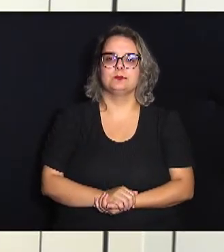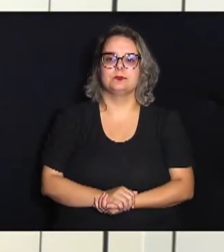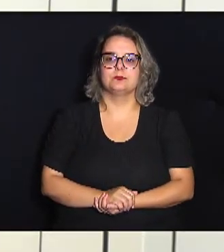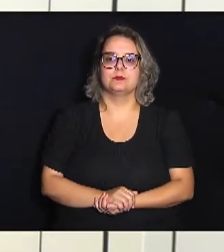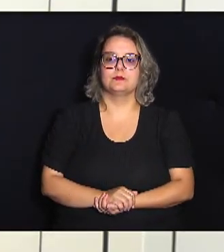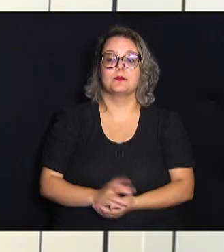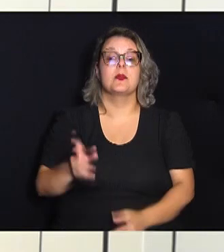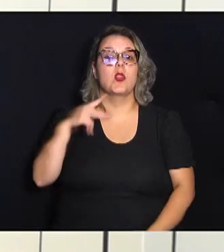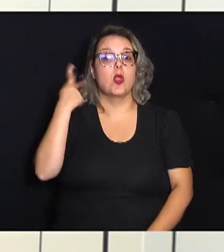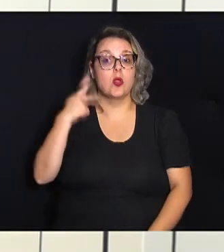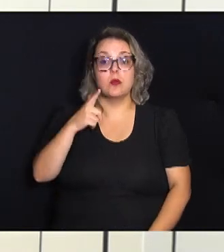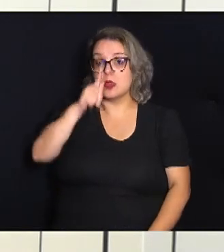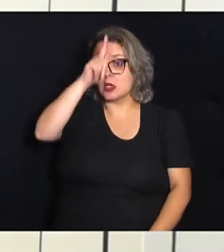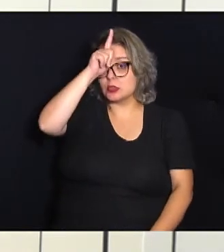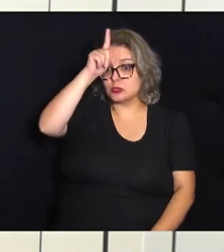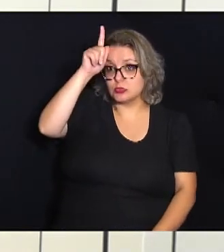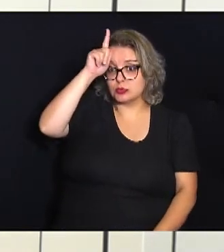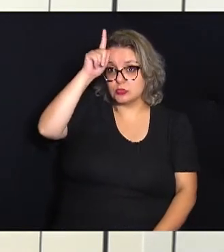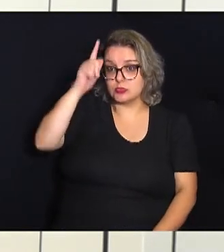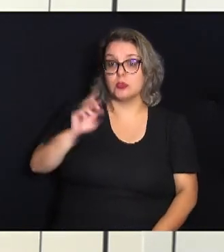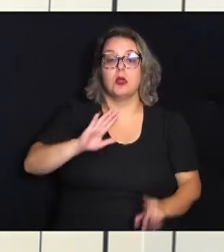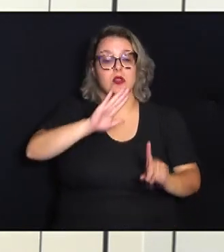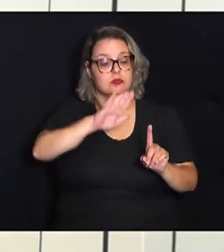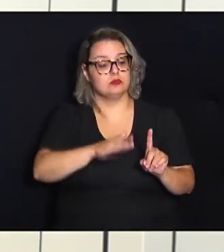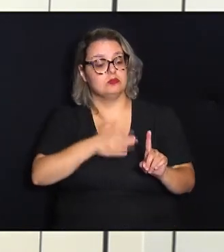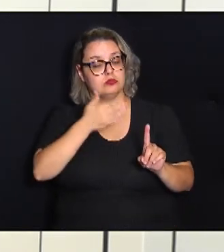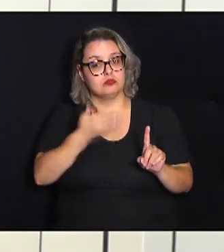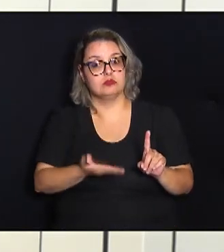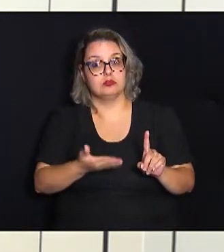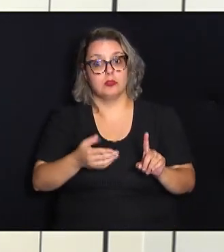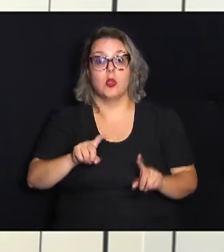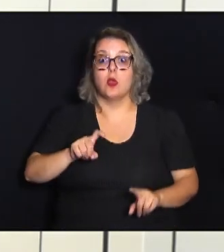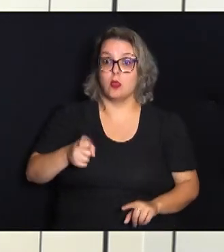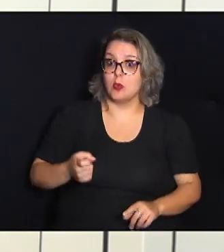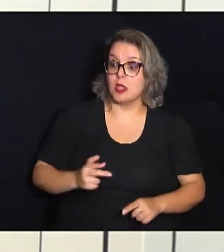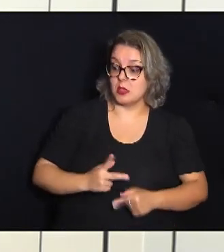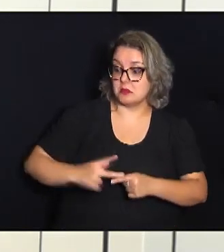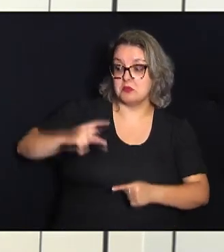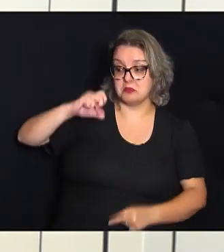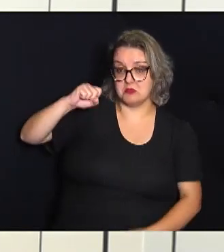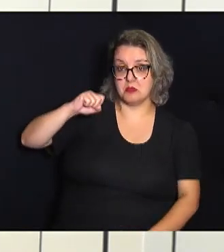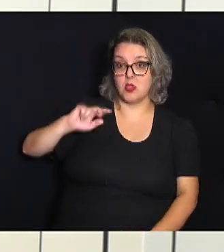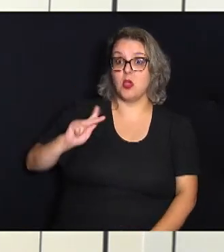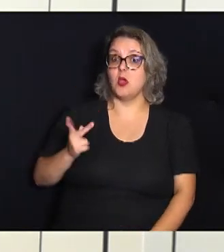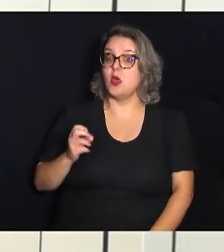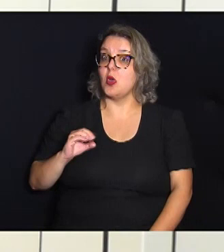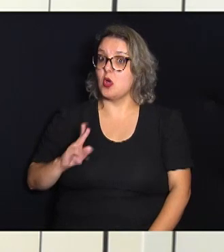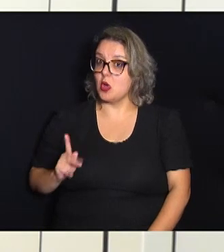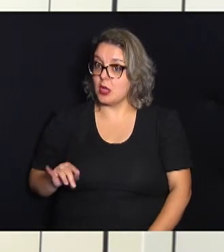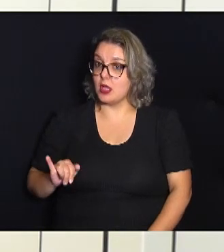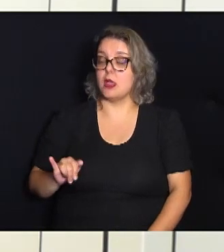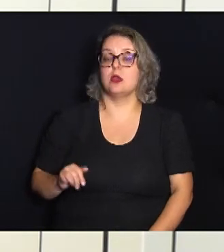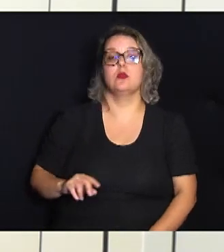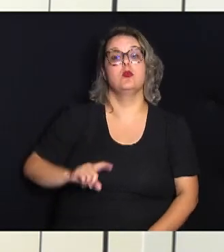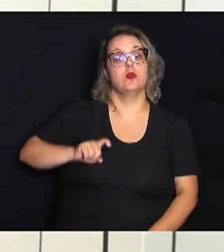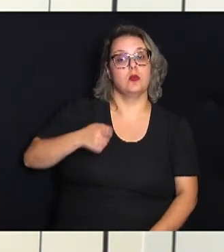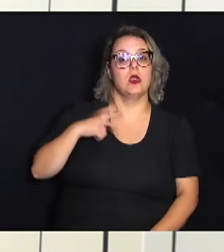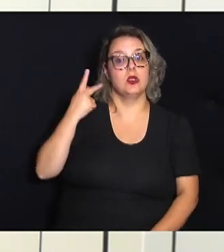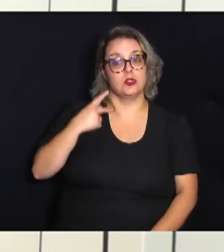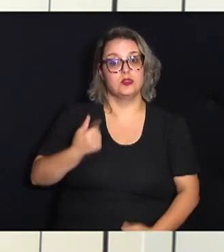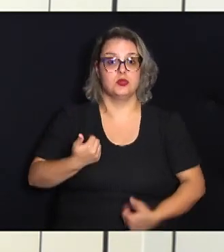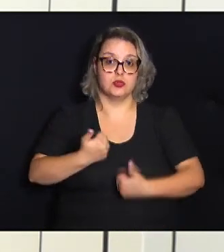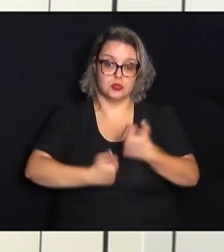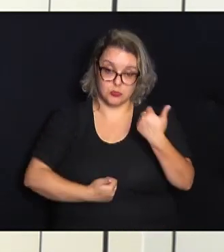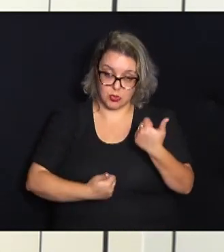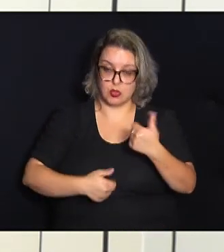O vereador Gustavo Peta homenageou um ex-campeão mundial de hóquei, um ex-jogador de futebol com o